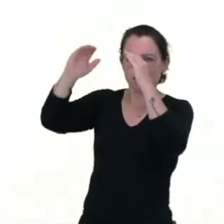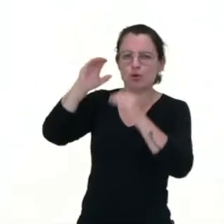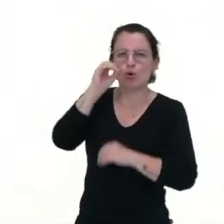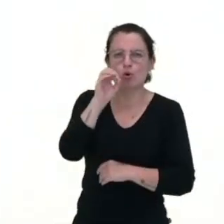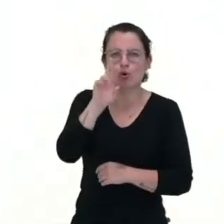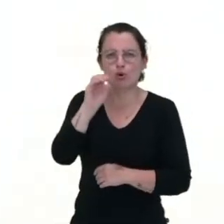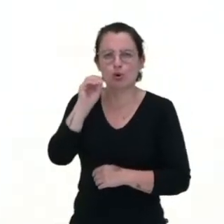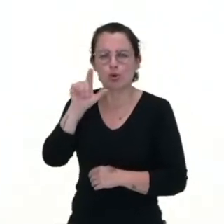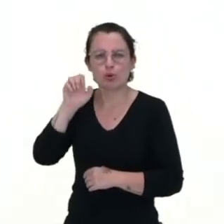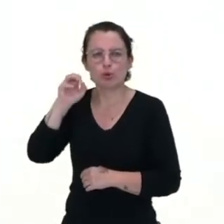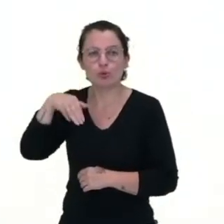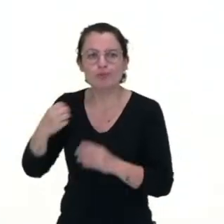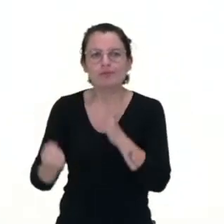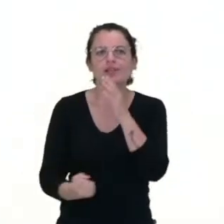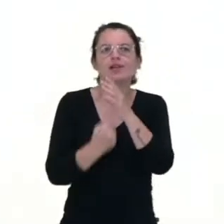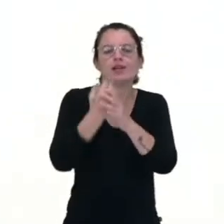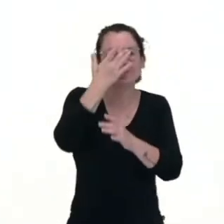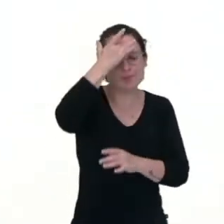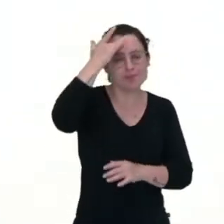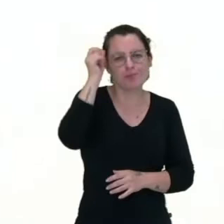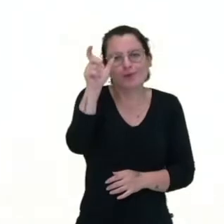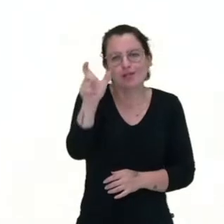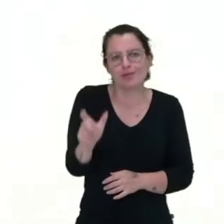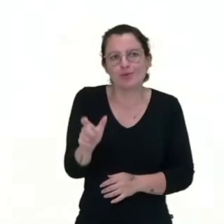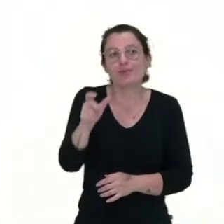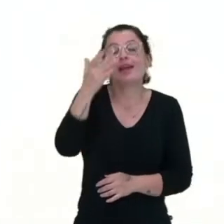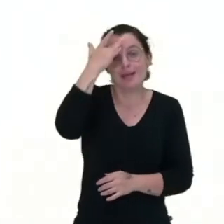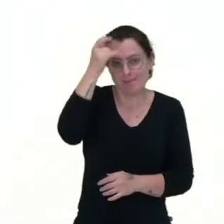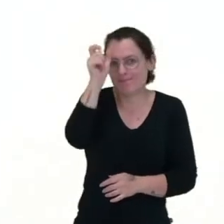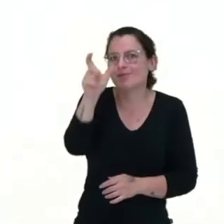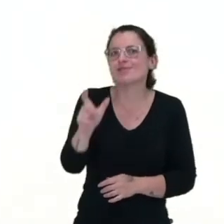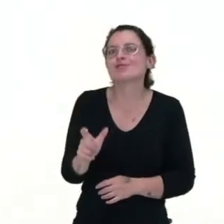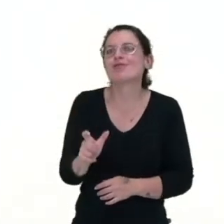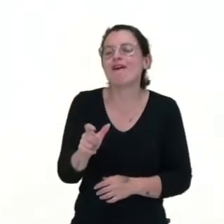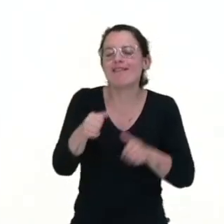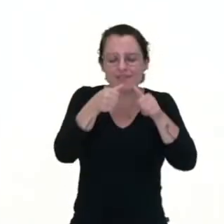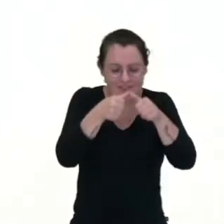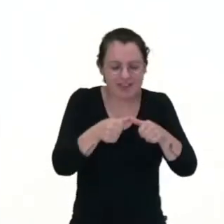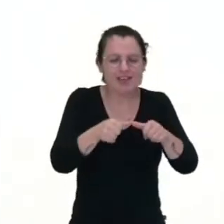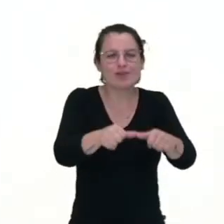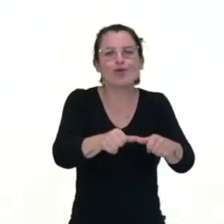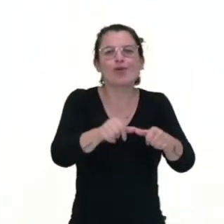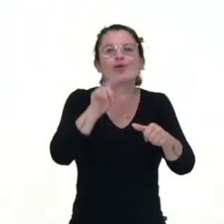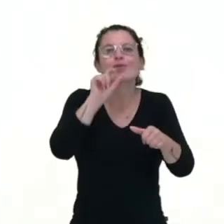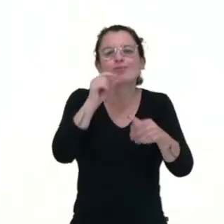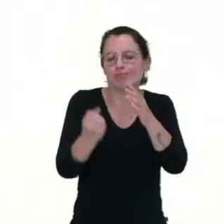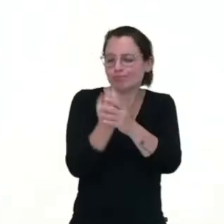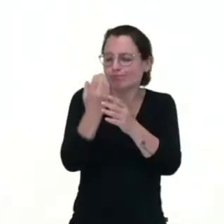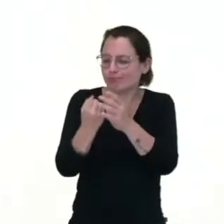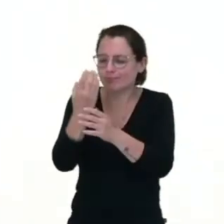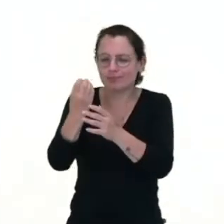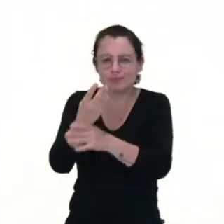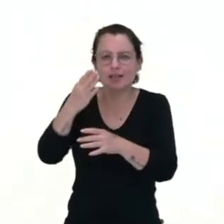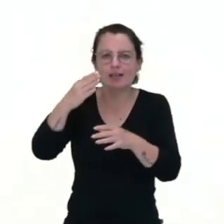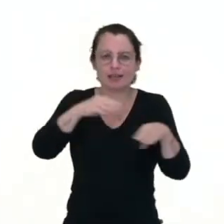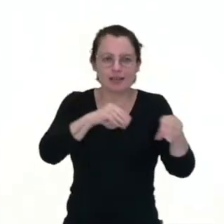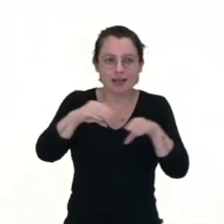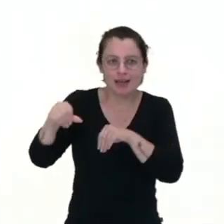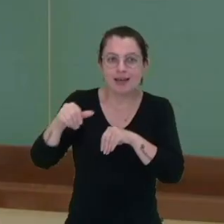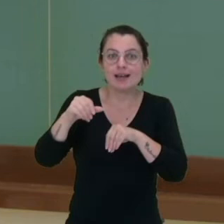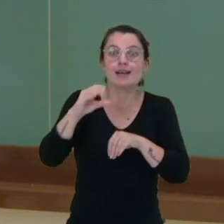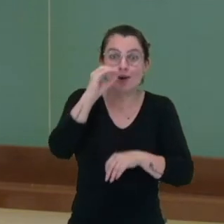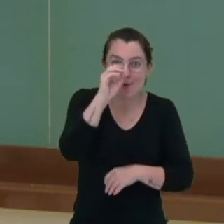ser humano. E o ser humano povoou a terra. E os orixás, pelos humanos, foram